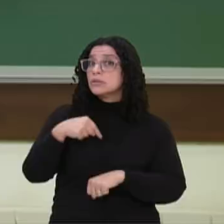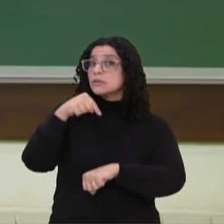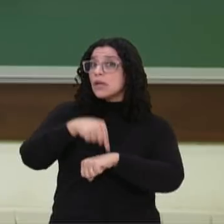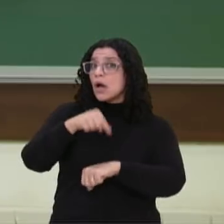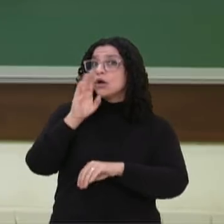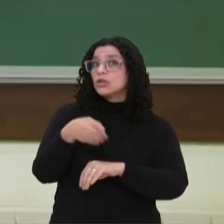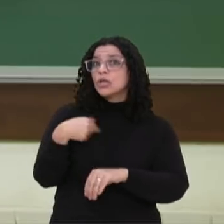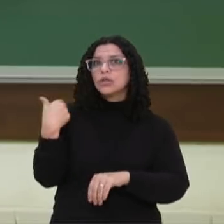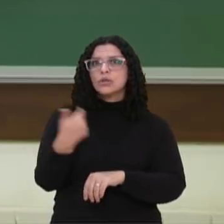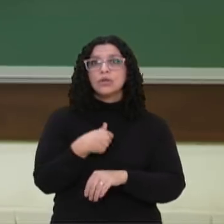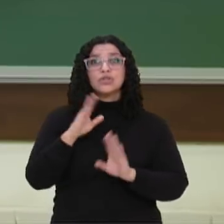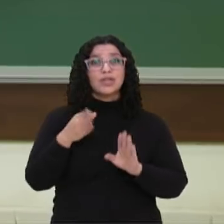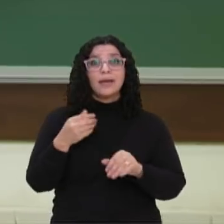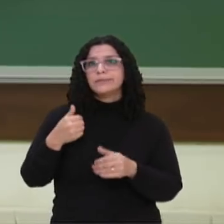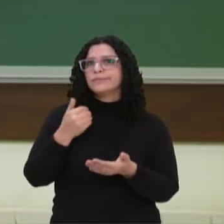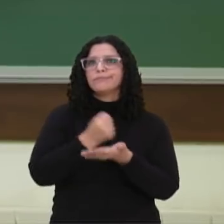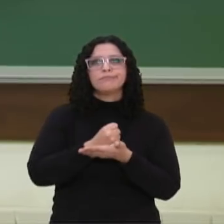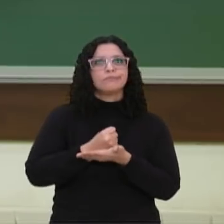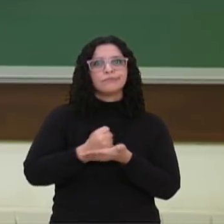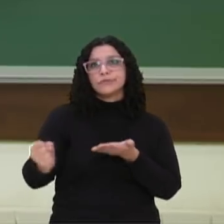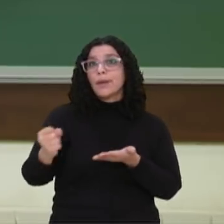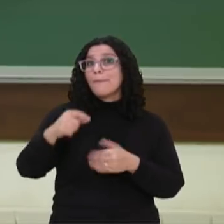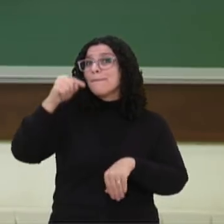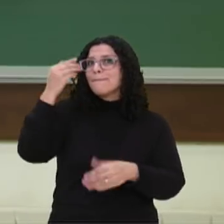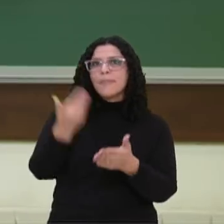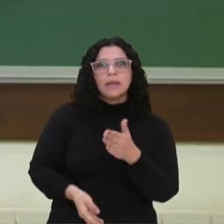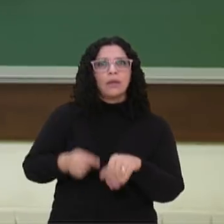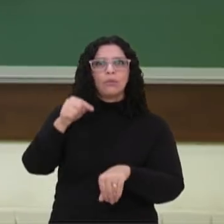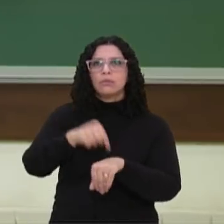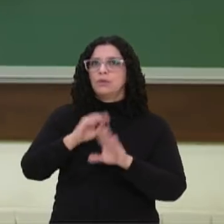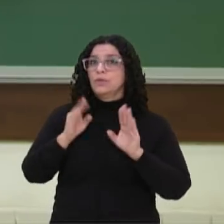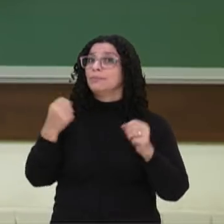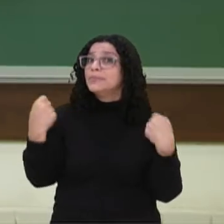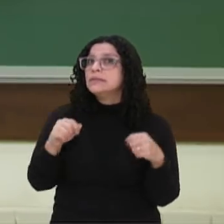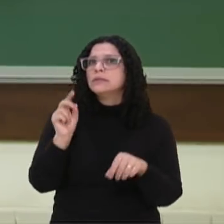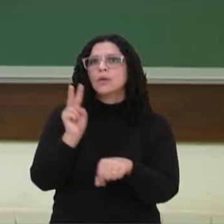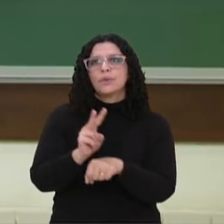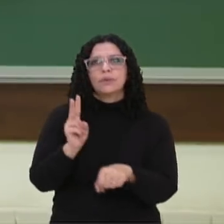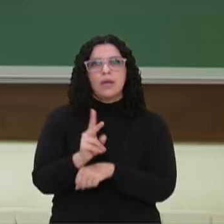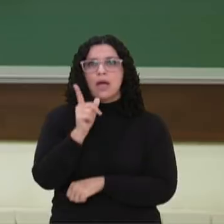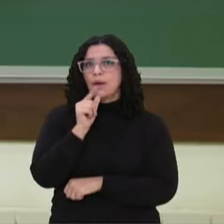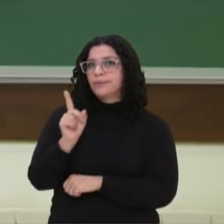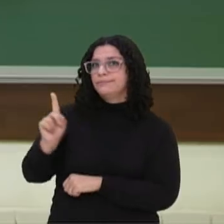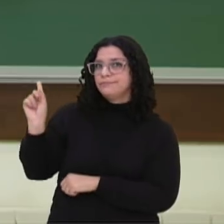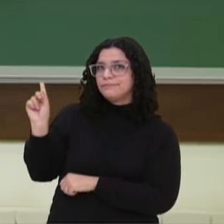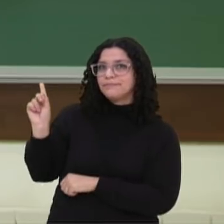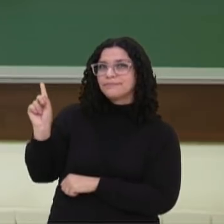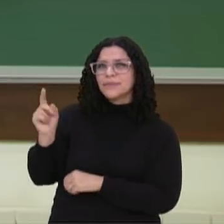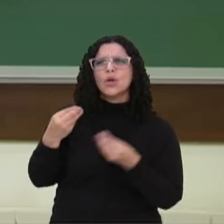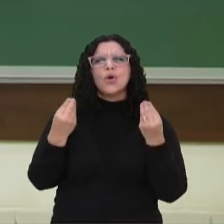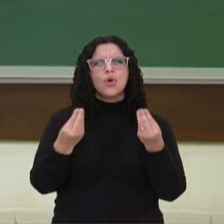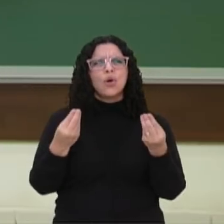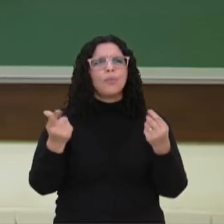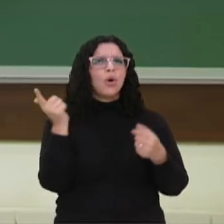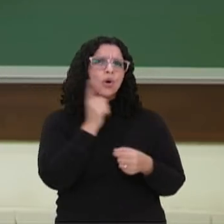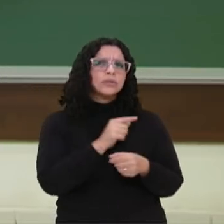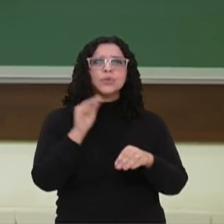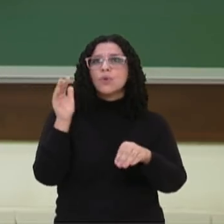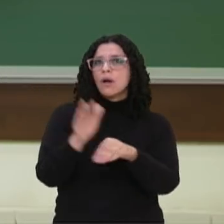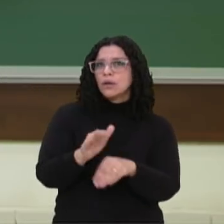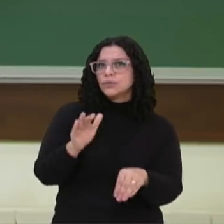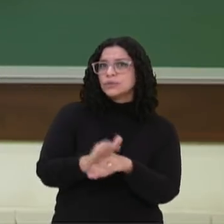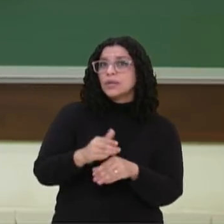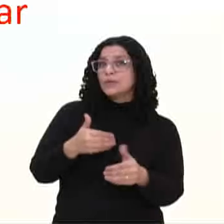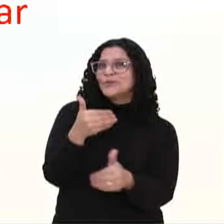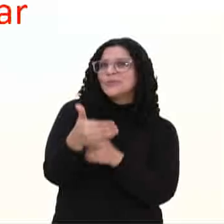hora, ou aliás, passado da hora, né? Então, lá, como poderíamos